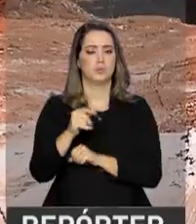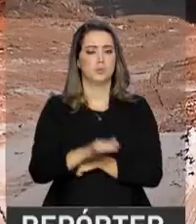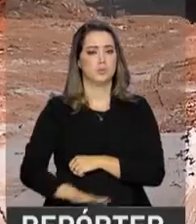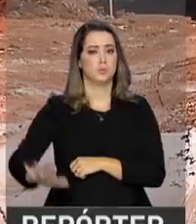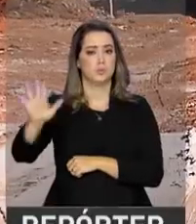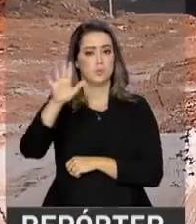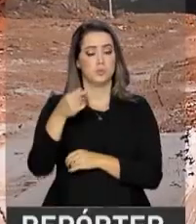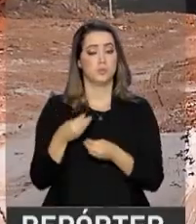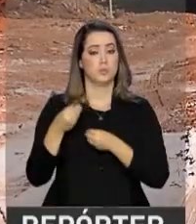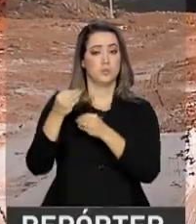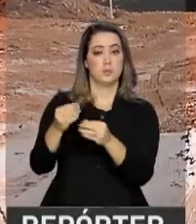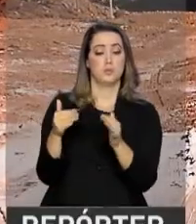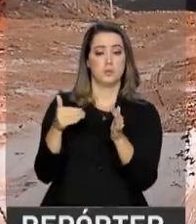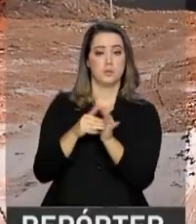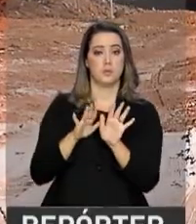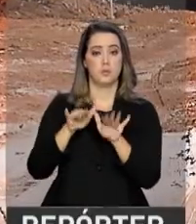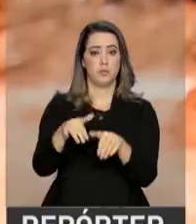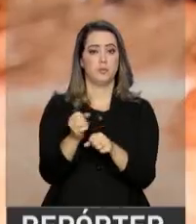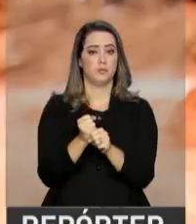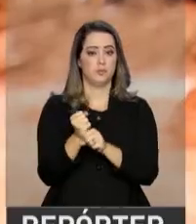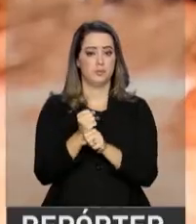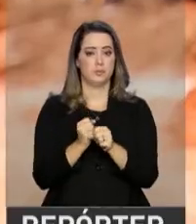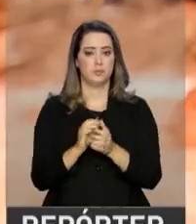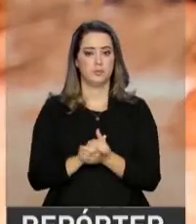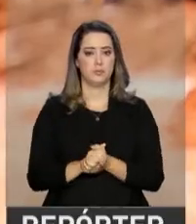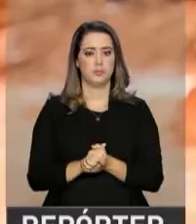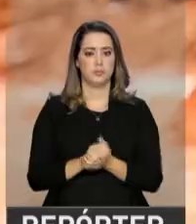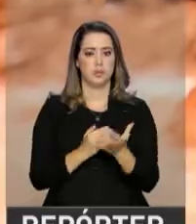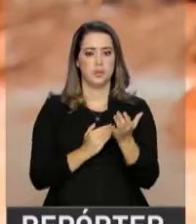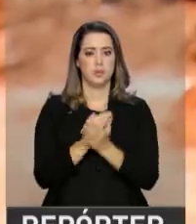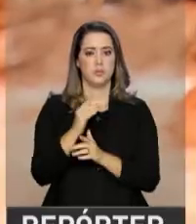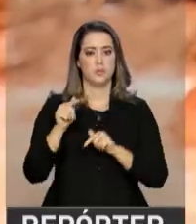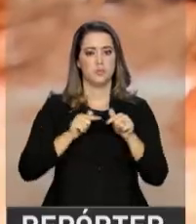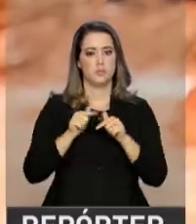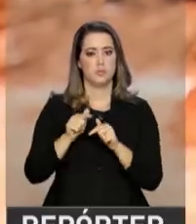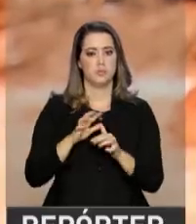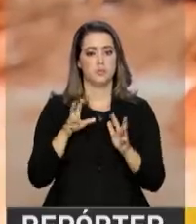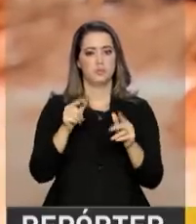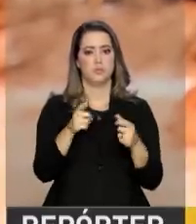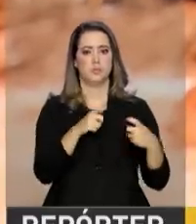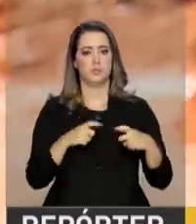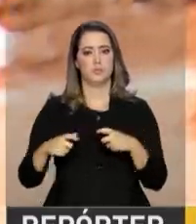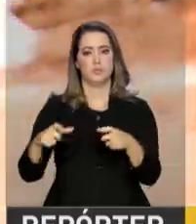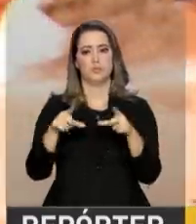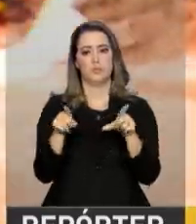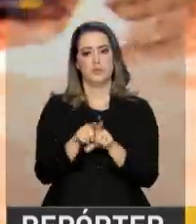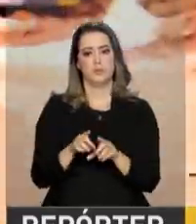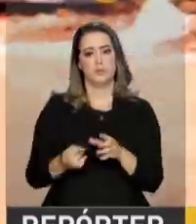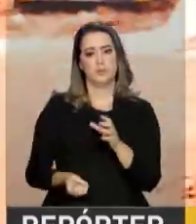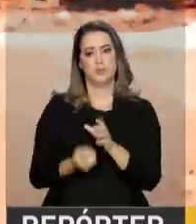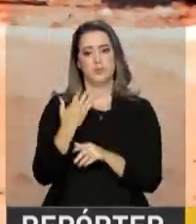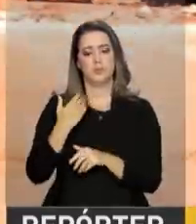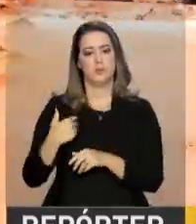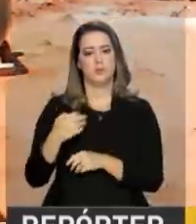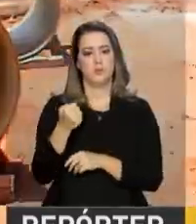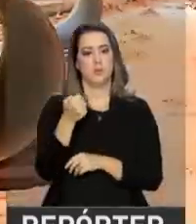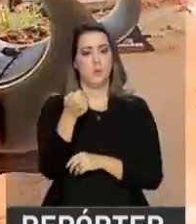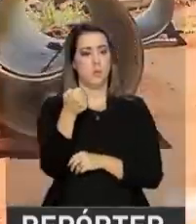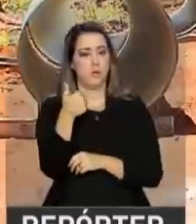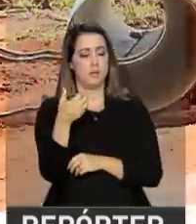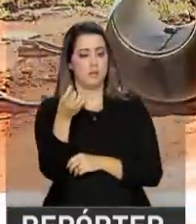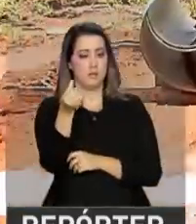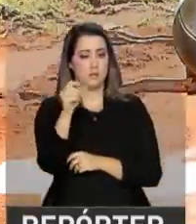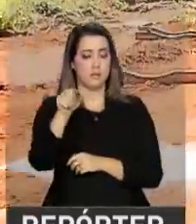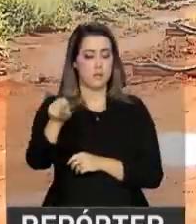e vai ser entregue até o final do ano assim que entrar em operação todo esse sistema vai gerar quase seis mil litros